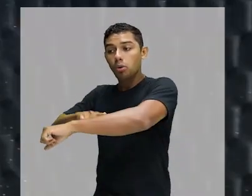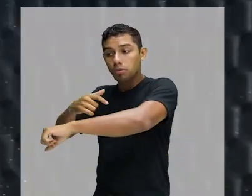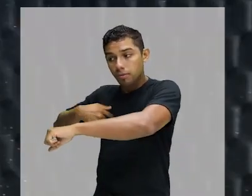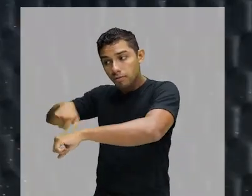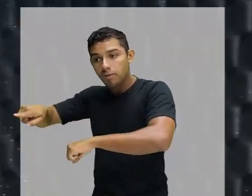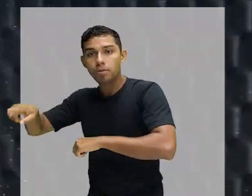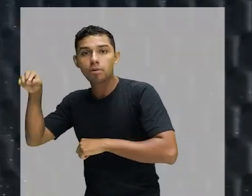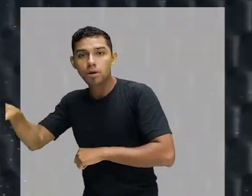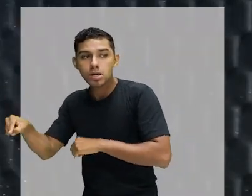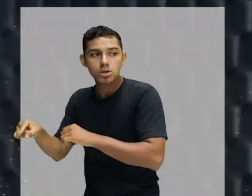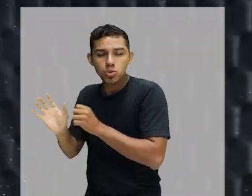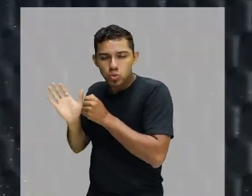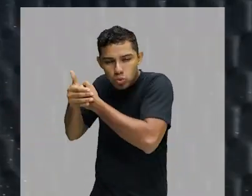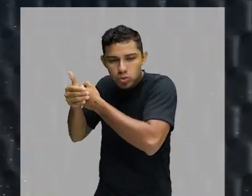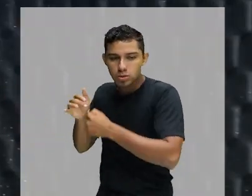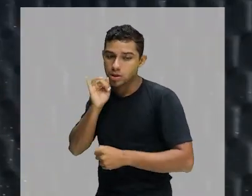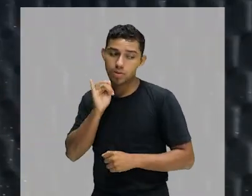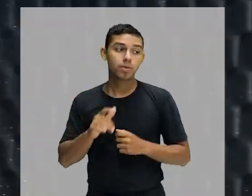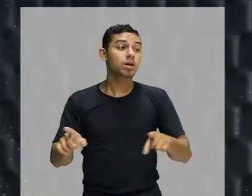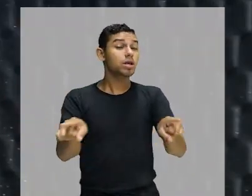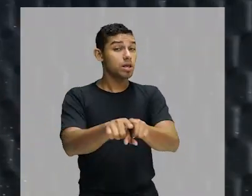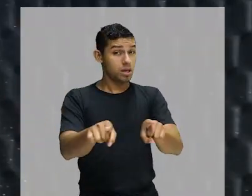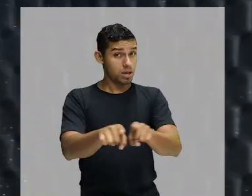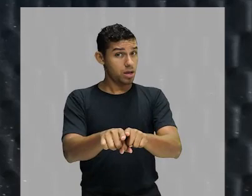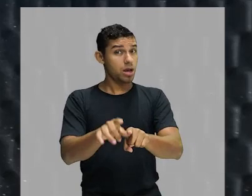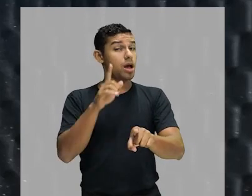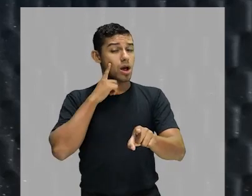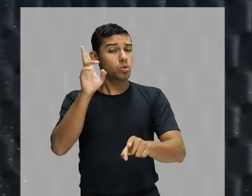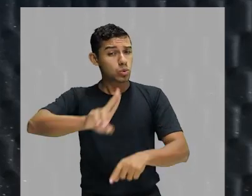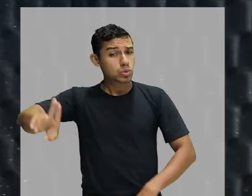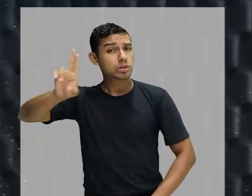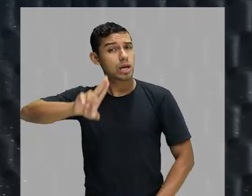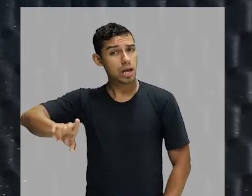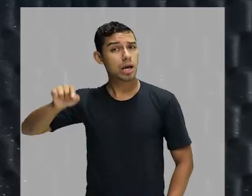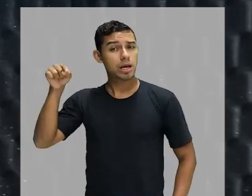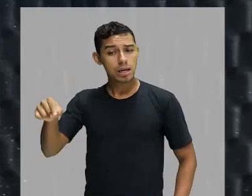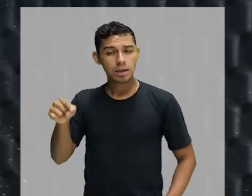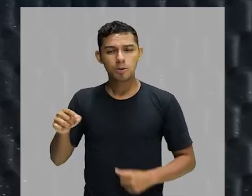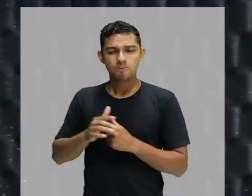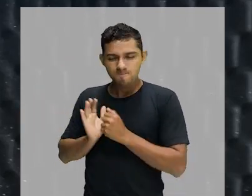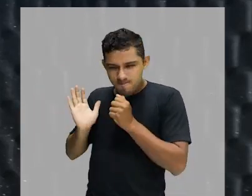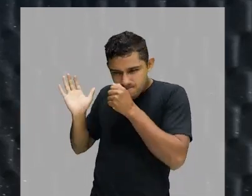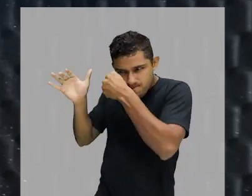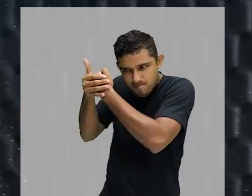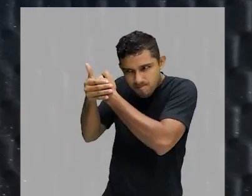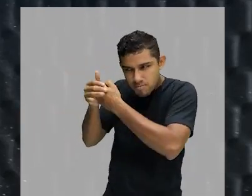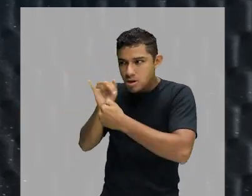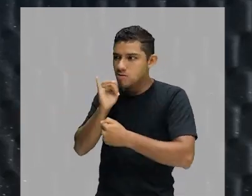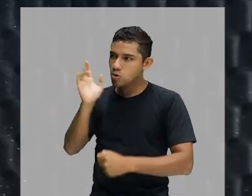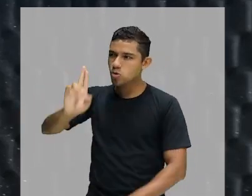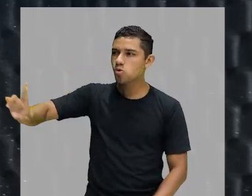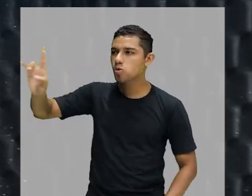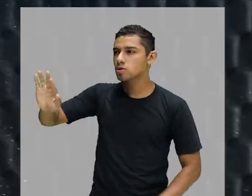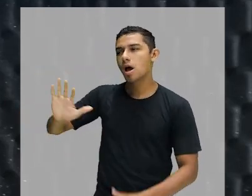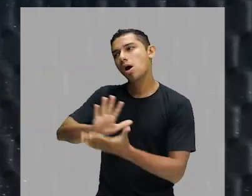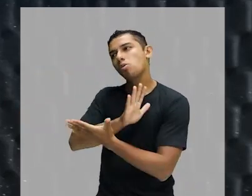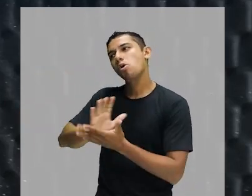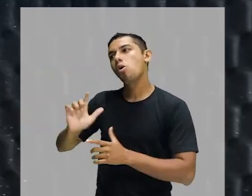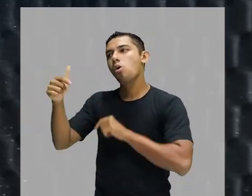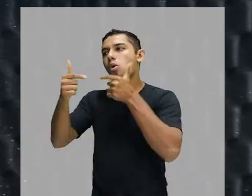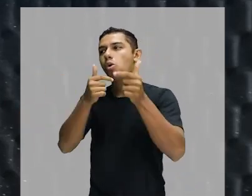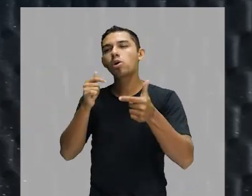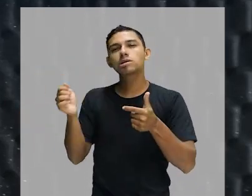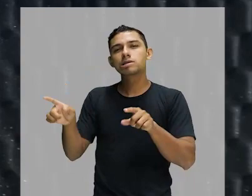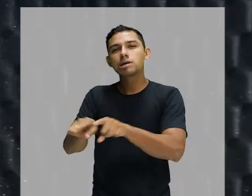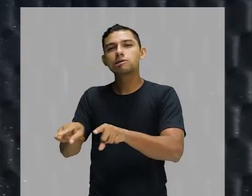A furosemida, que é utilizada por muitos atletas, ela é uma espécie, ela serve para mascarar, às vezes, o uso de alguma outra